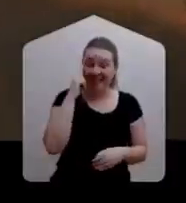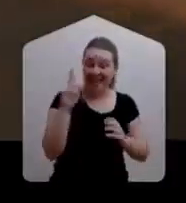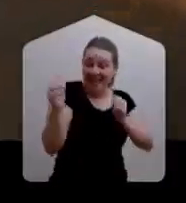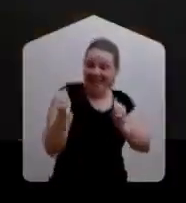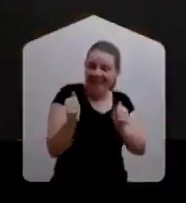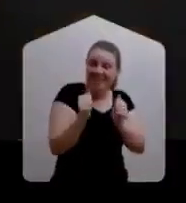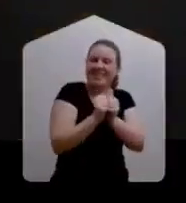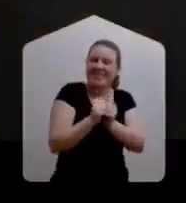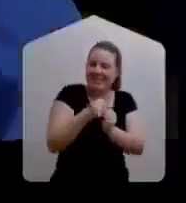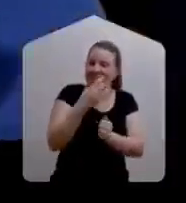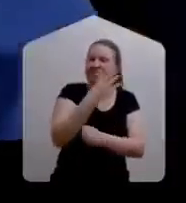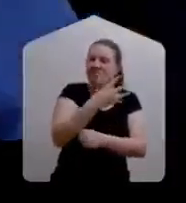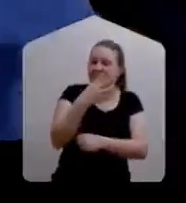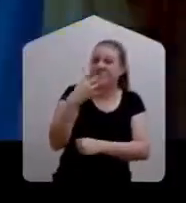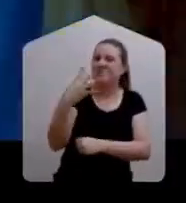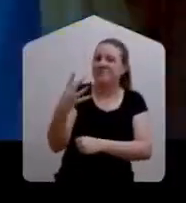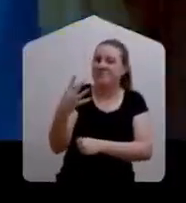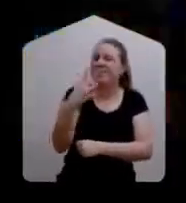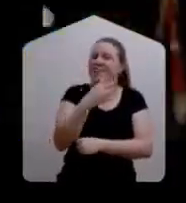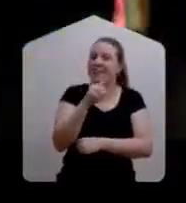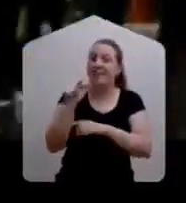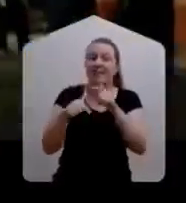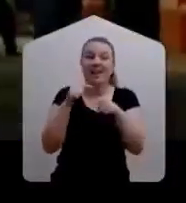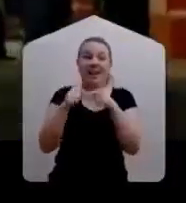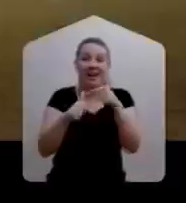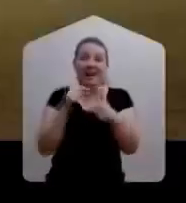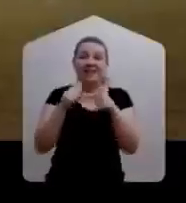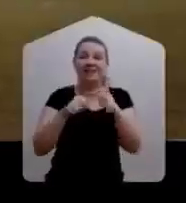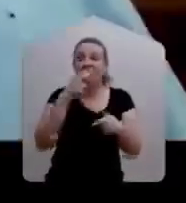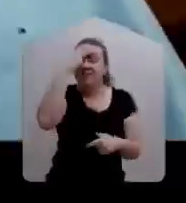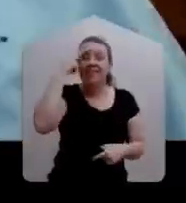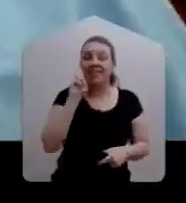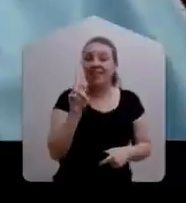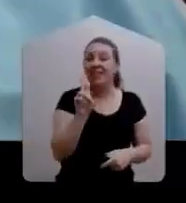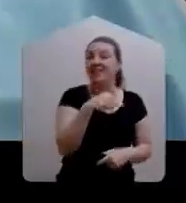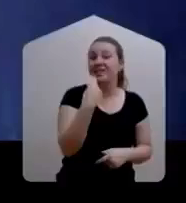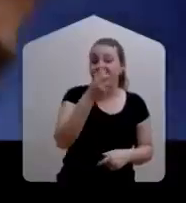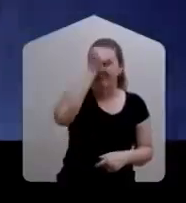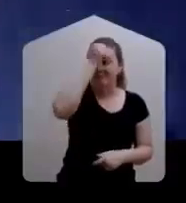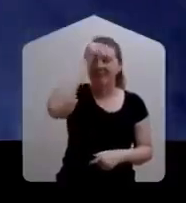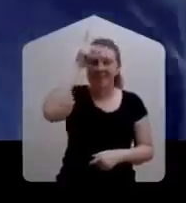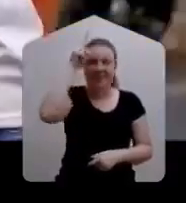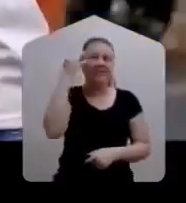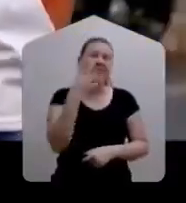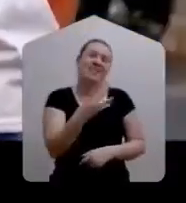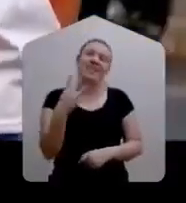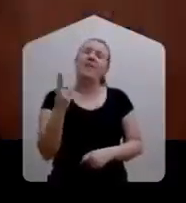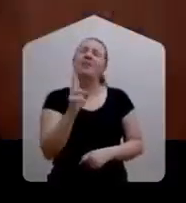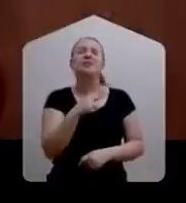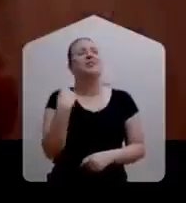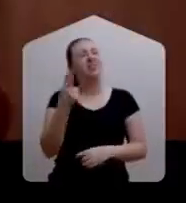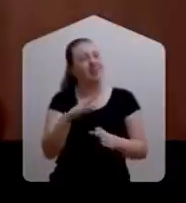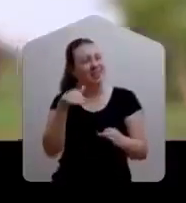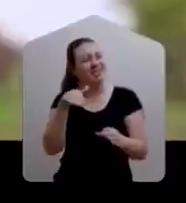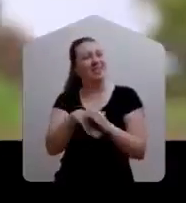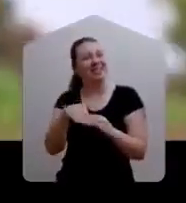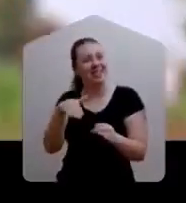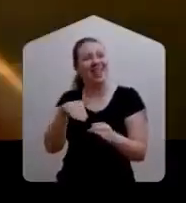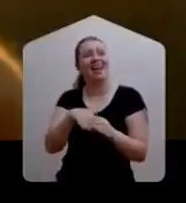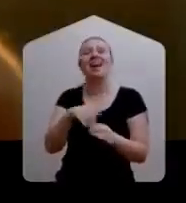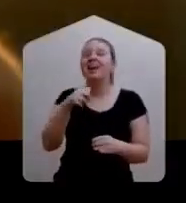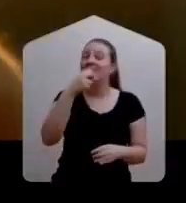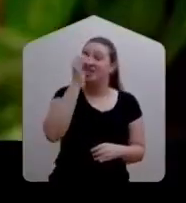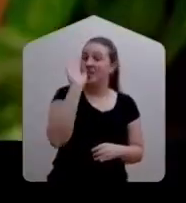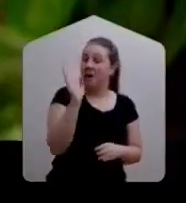votar. Vander é quem tá com a gente, 44 pra ele trabalhar. Vander é nosso prefeito, 44